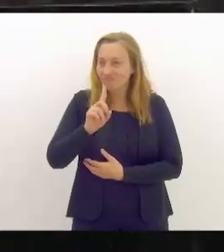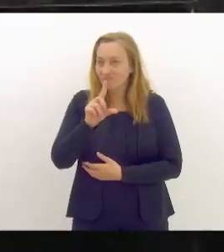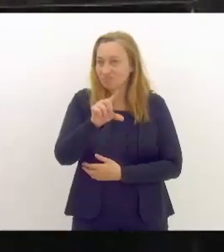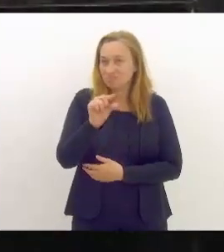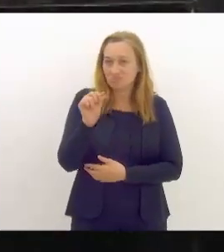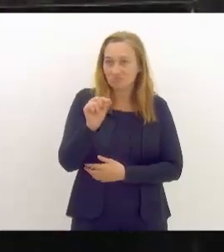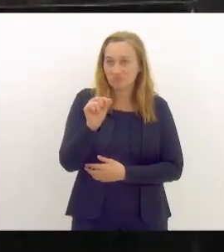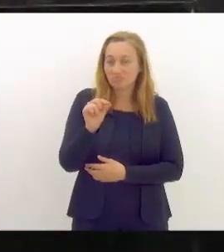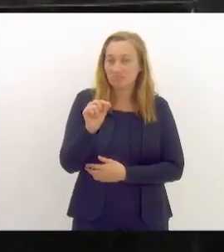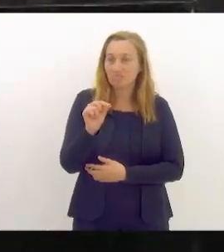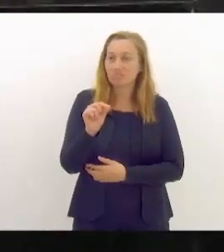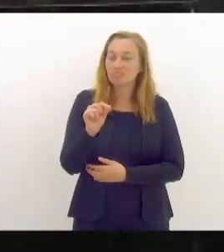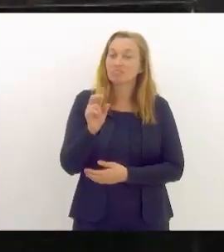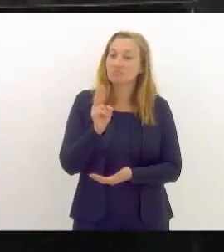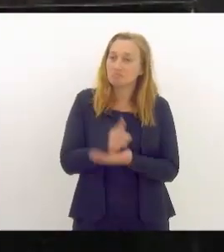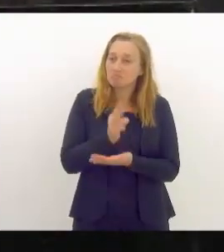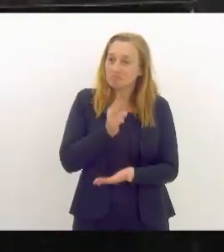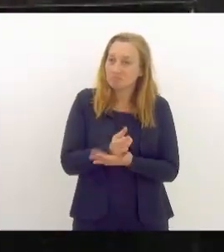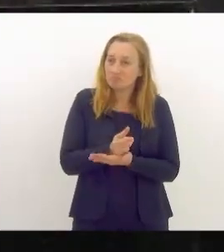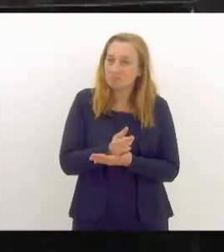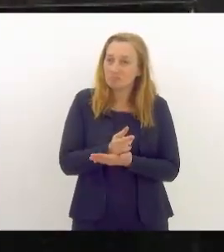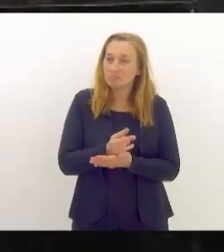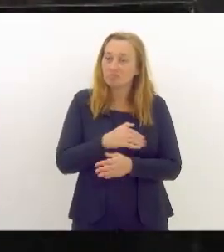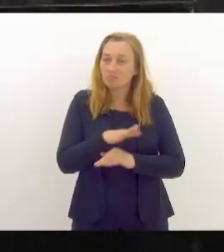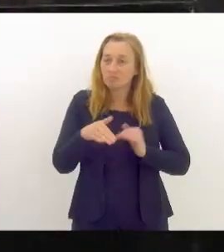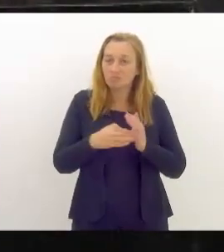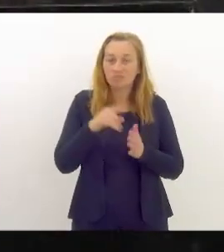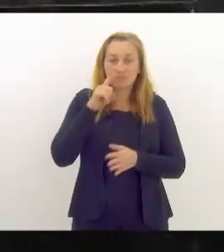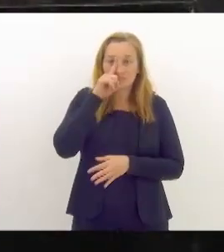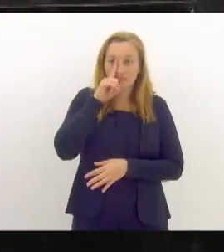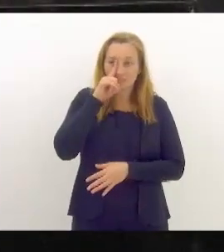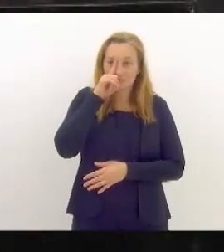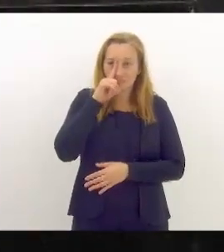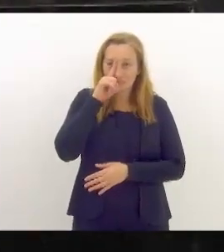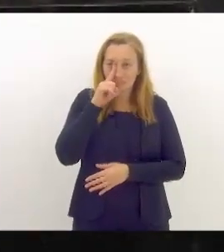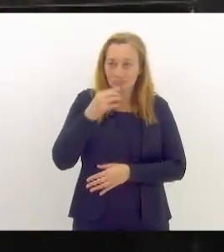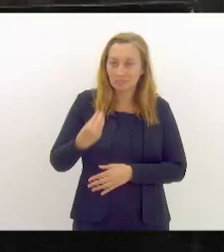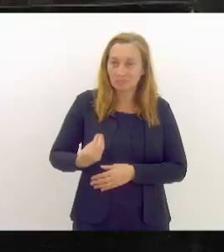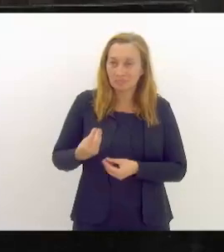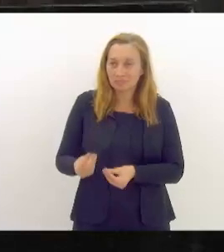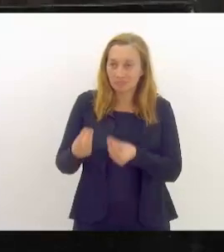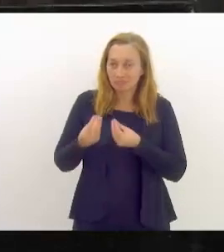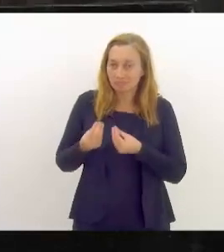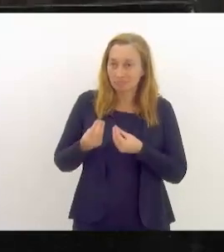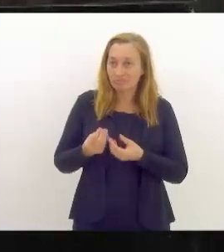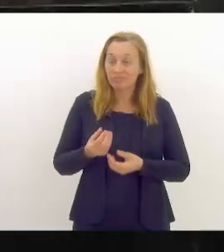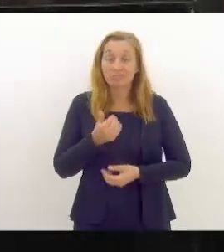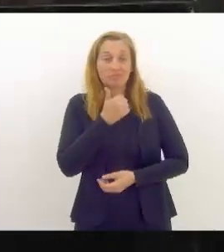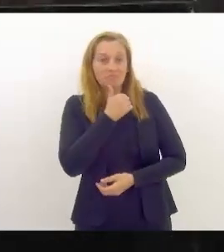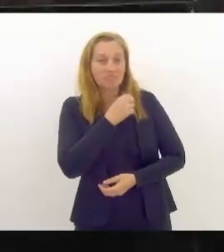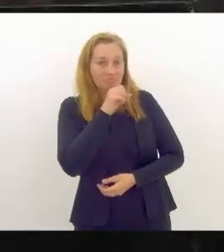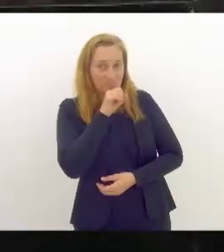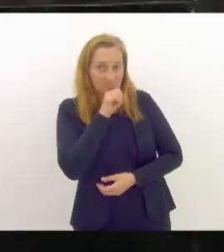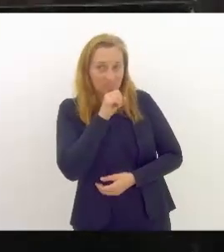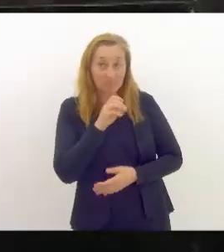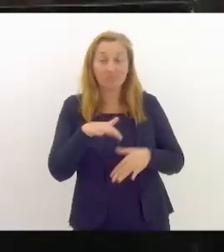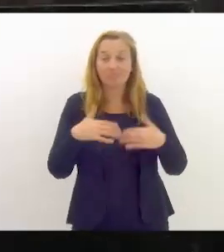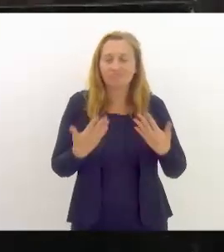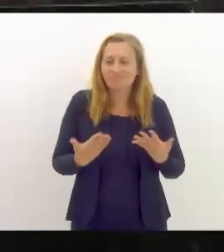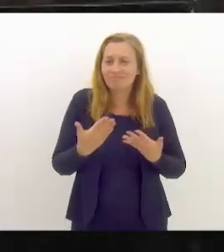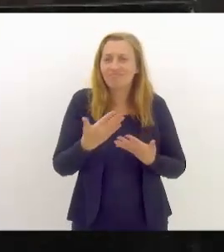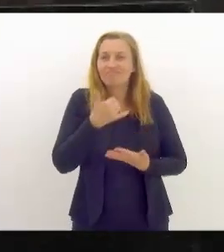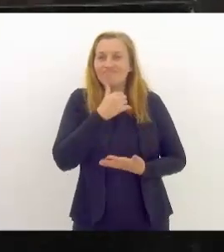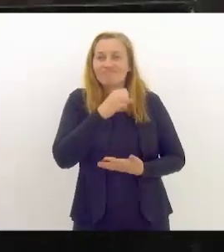mesmo de antes de todas as turbulências que a vida te impôs mãe Então mãe obrigada